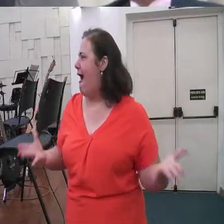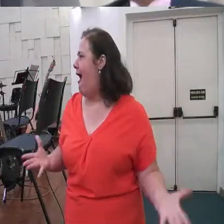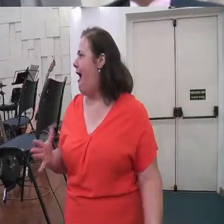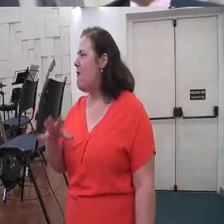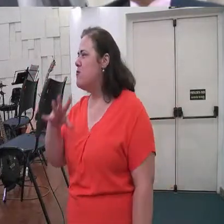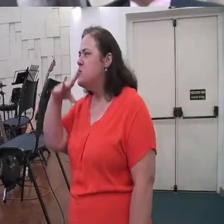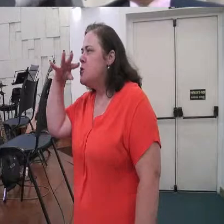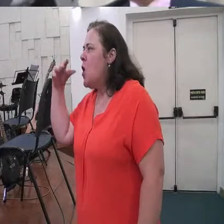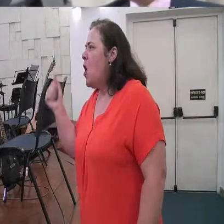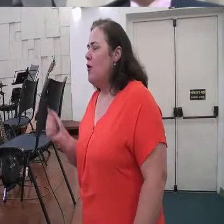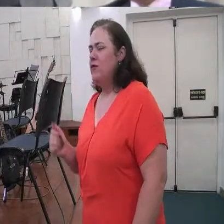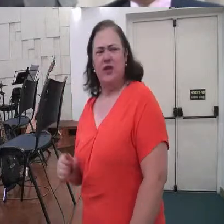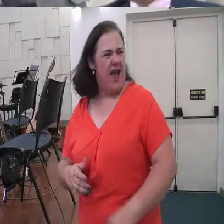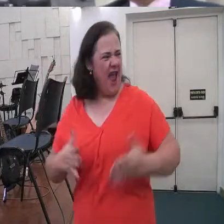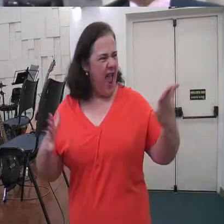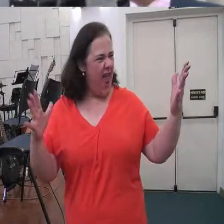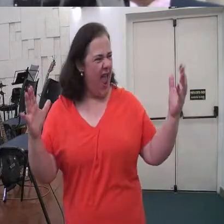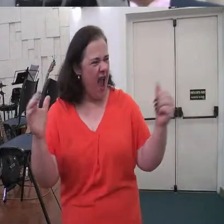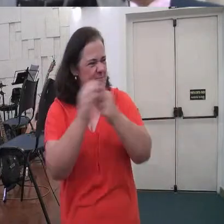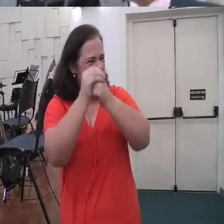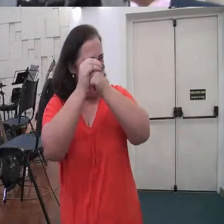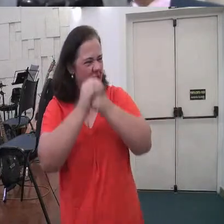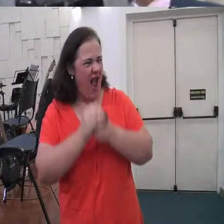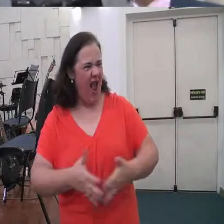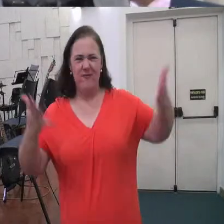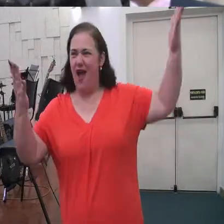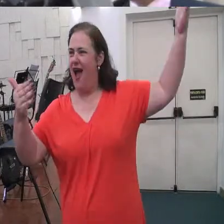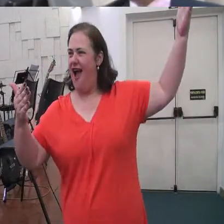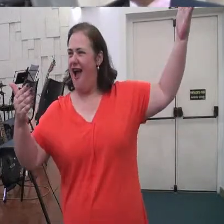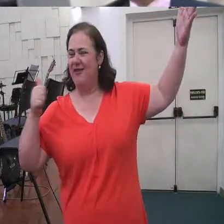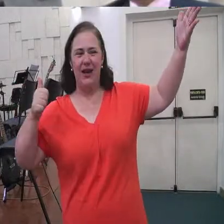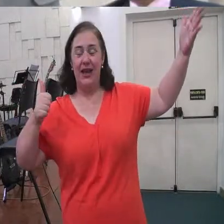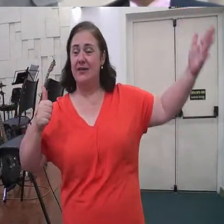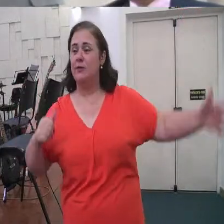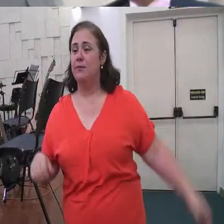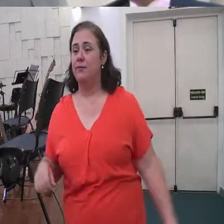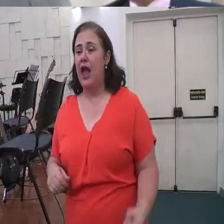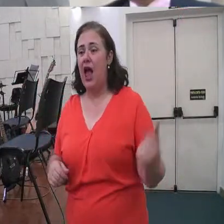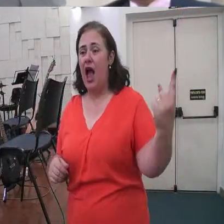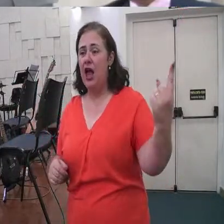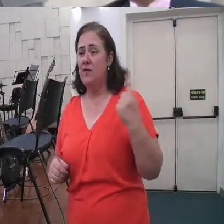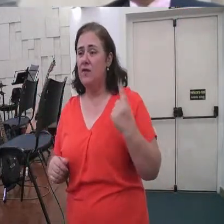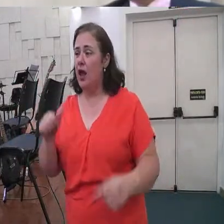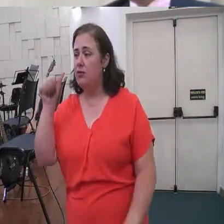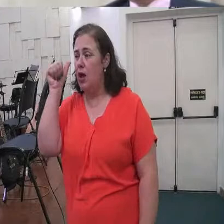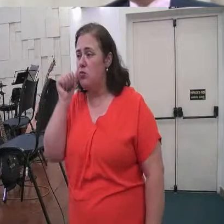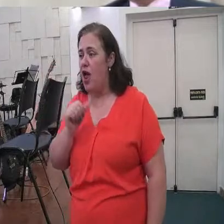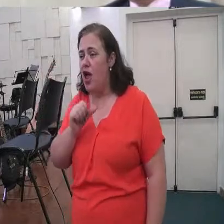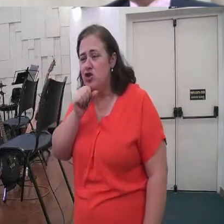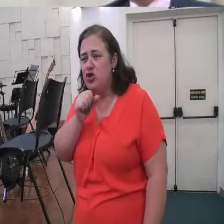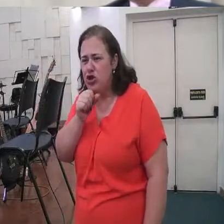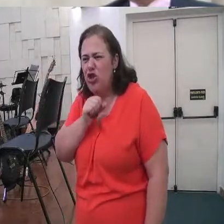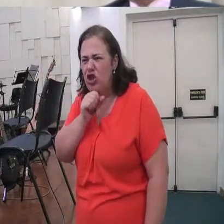sempre coisificando a bênção de Deus. Chega uma senhorinha muito simples